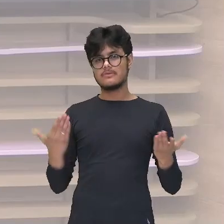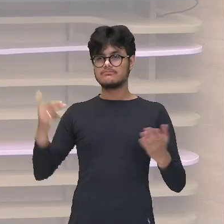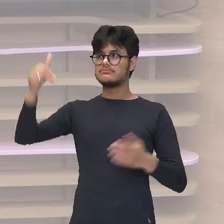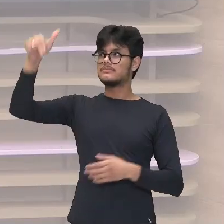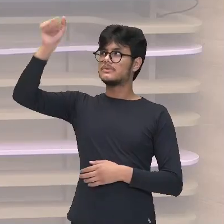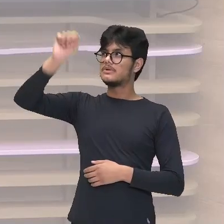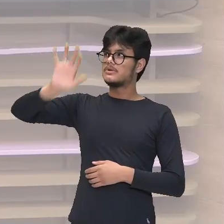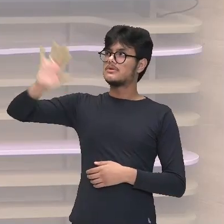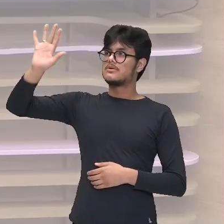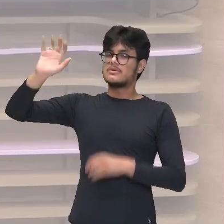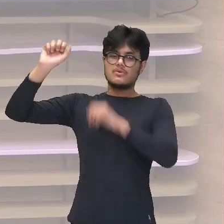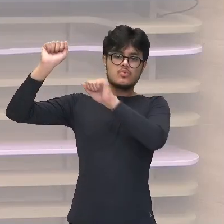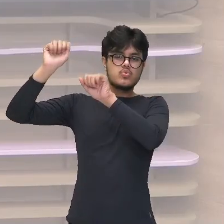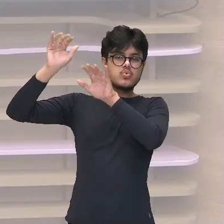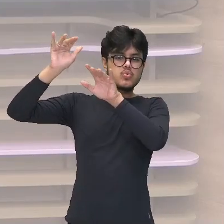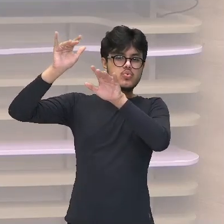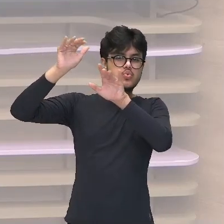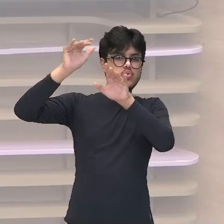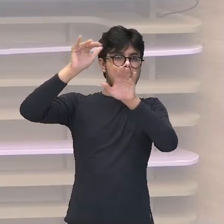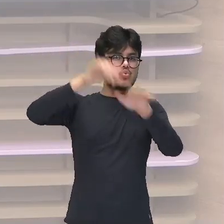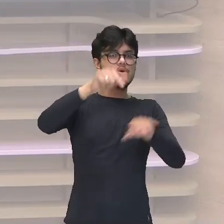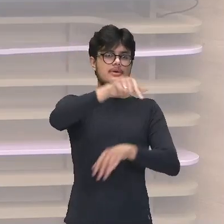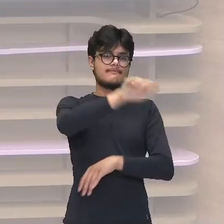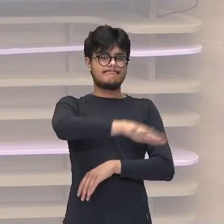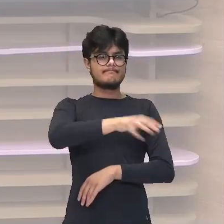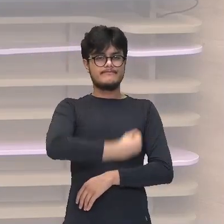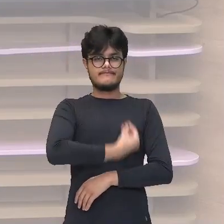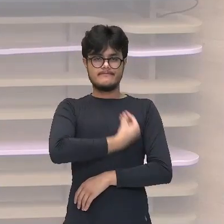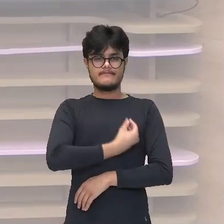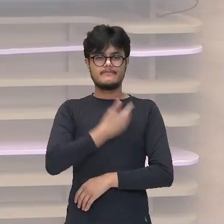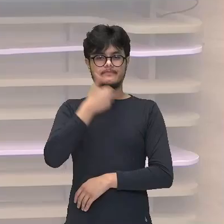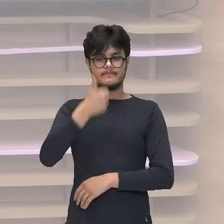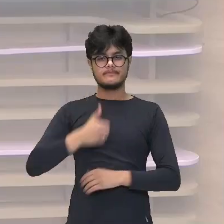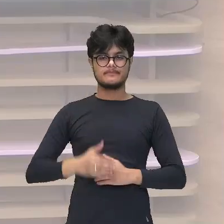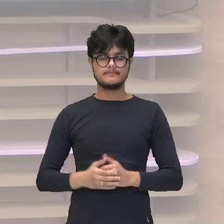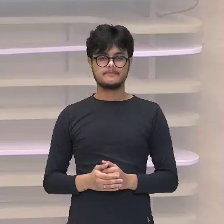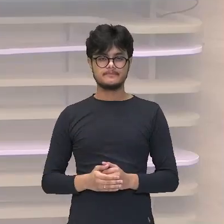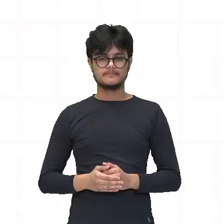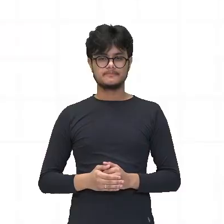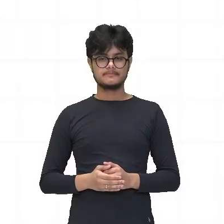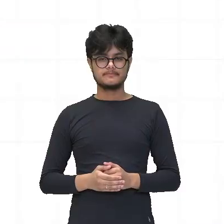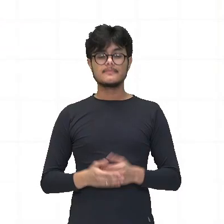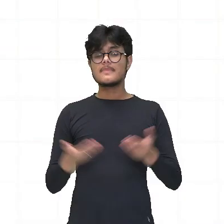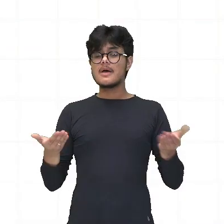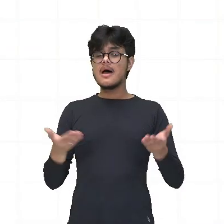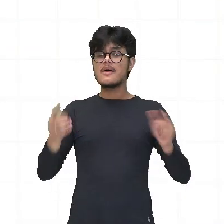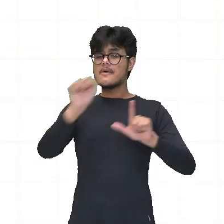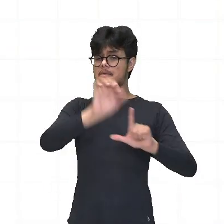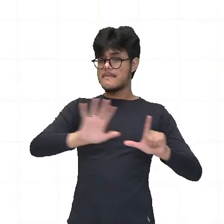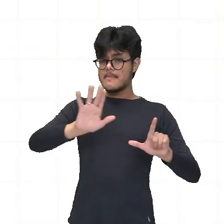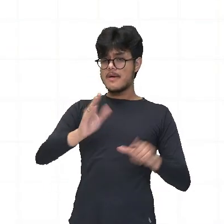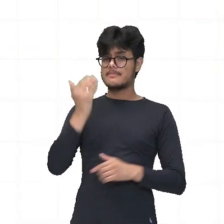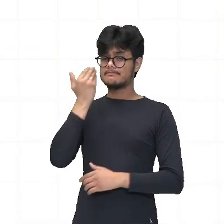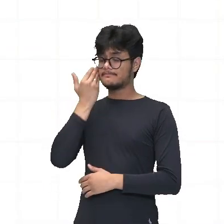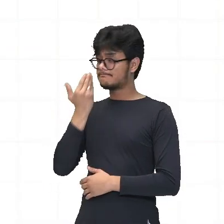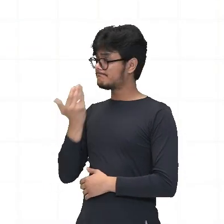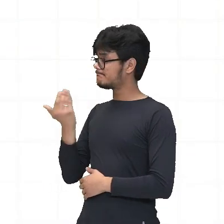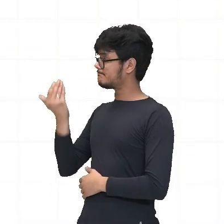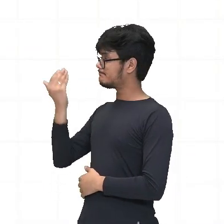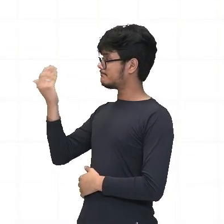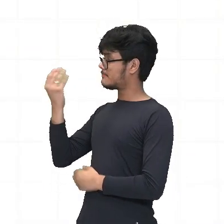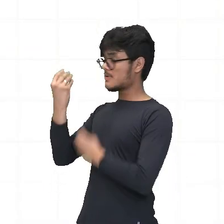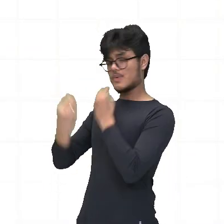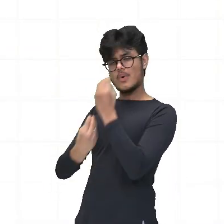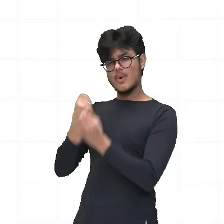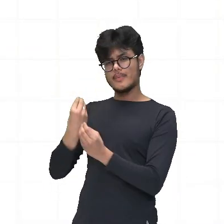devido aos fatores repulsivos que a gente observou. Vamos agora aos mapinhas observar esses fluxos,